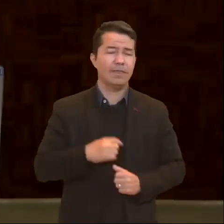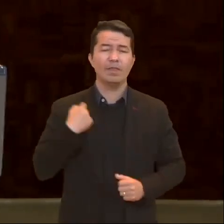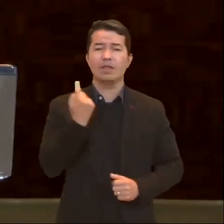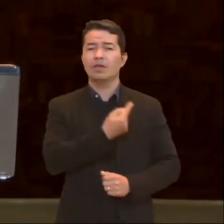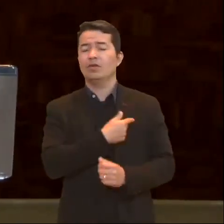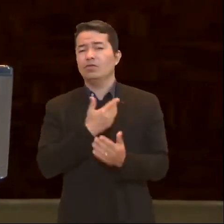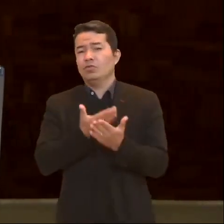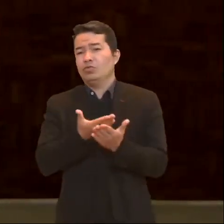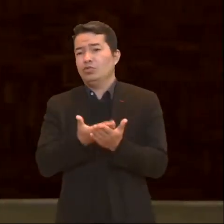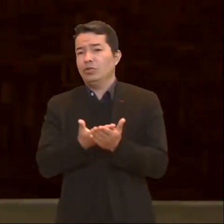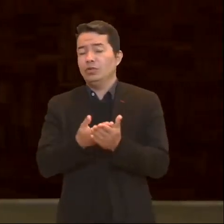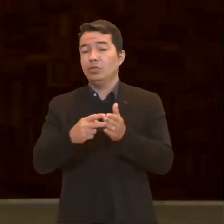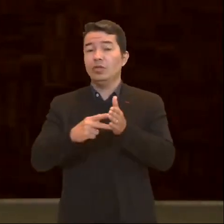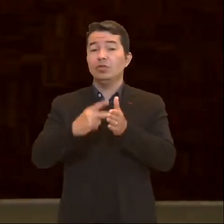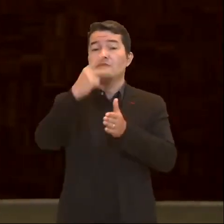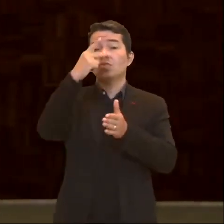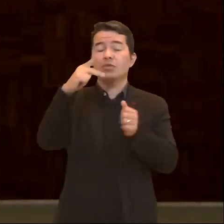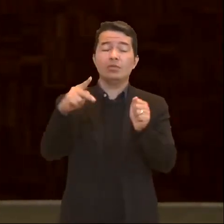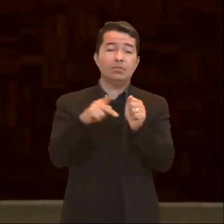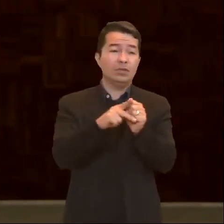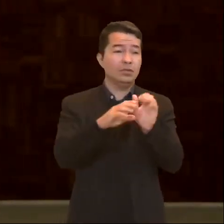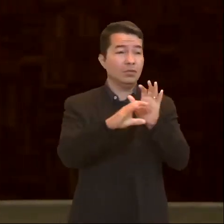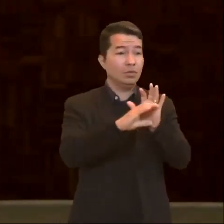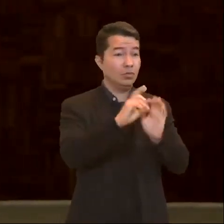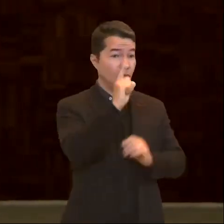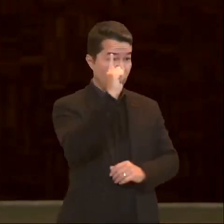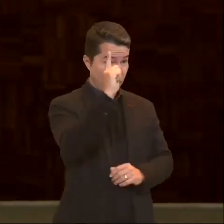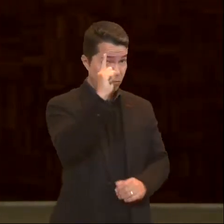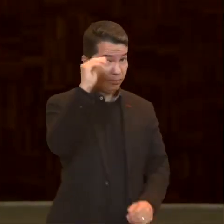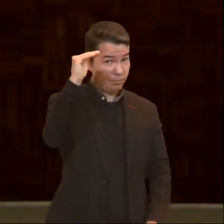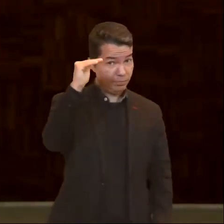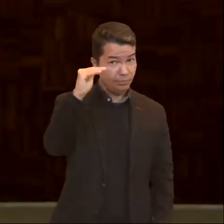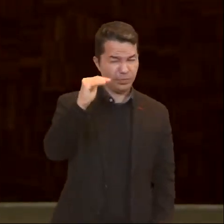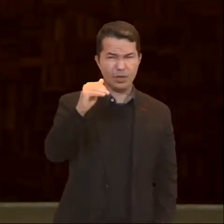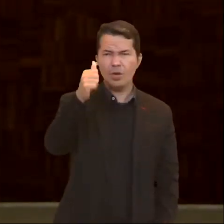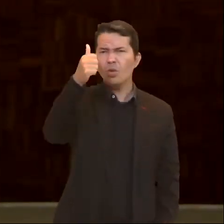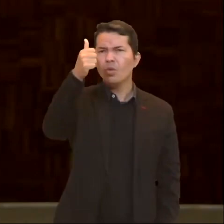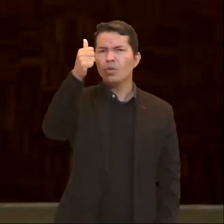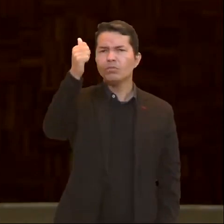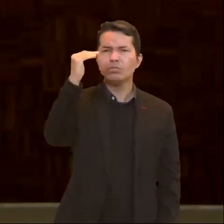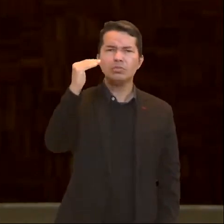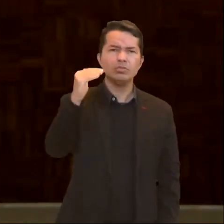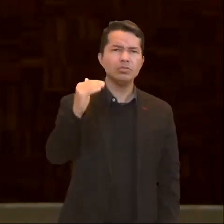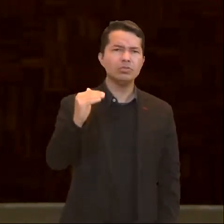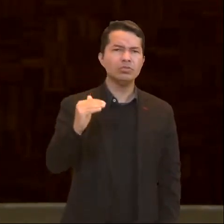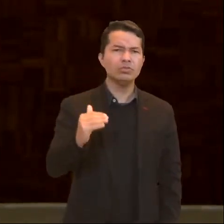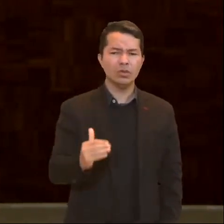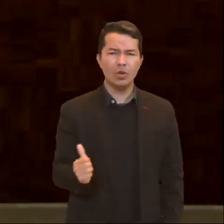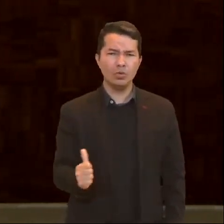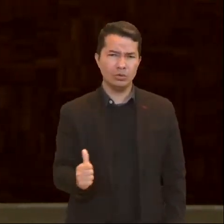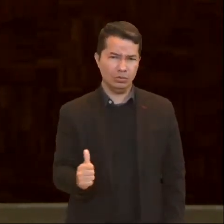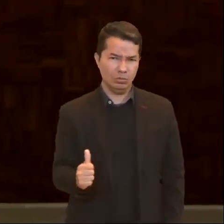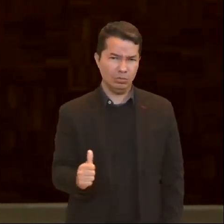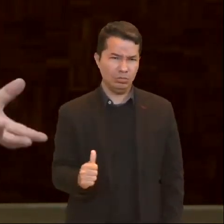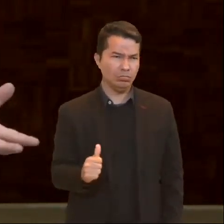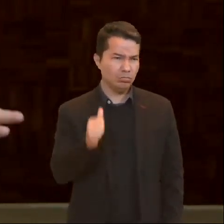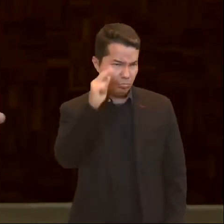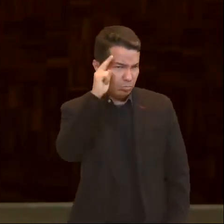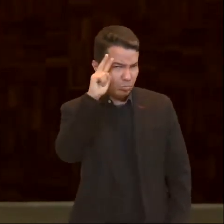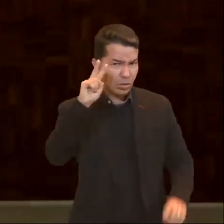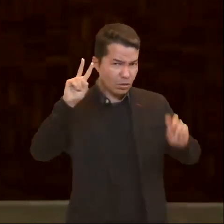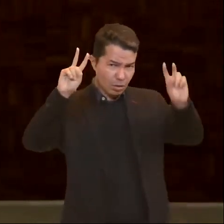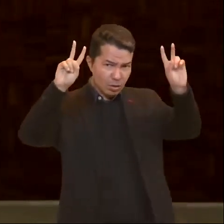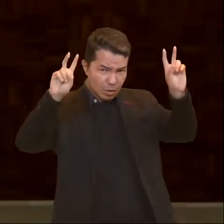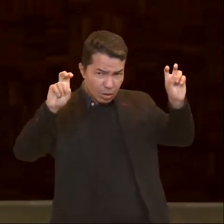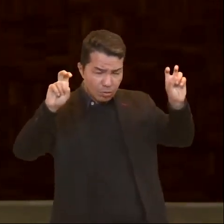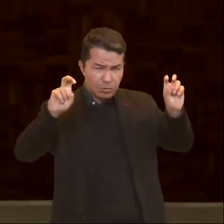Lá em 2 Pedro capítulo 1, versículos de 1 a 11, e o tema que a gente está trabalhando nesse